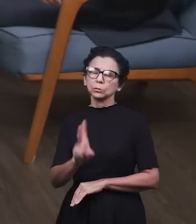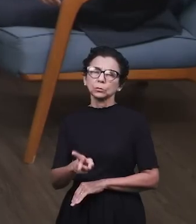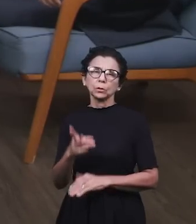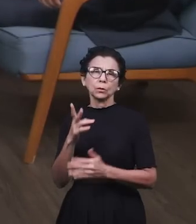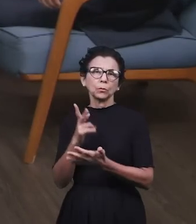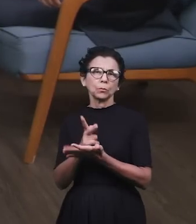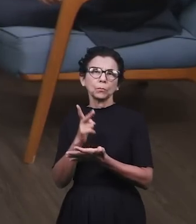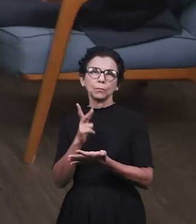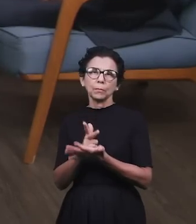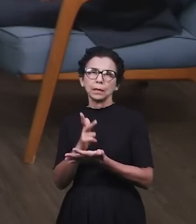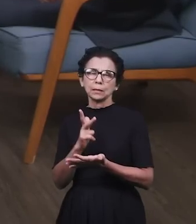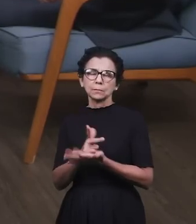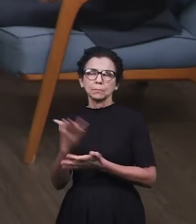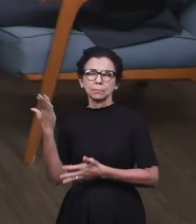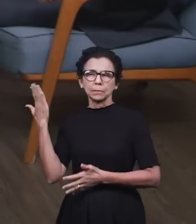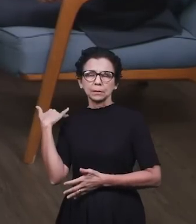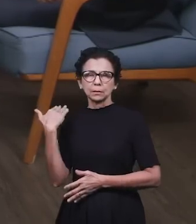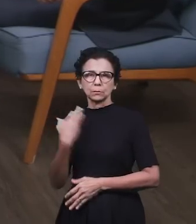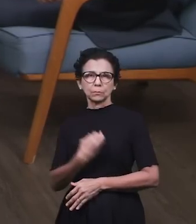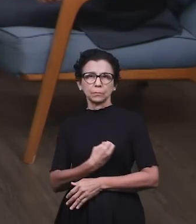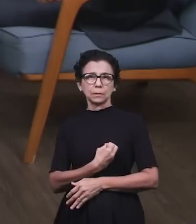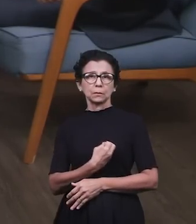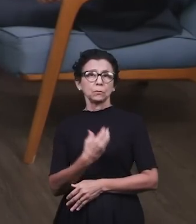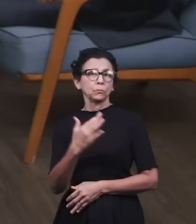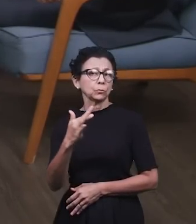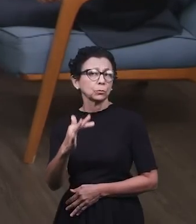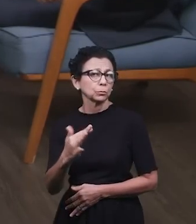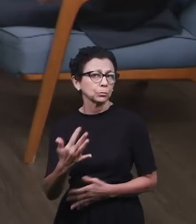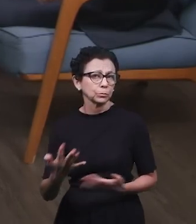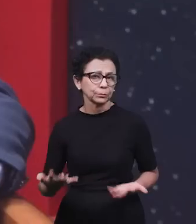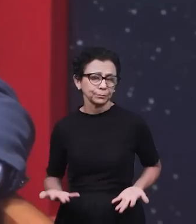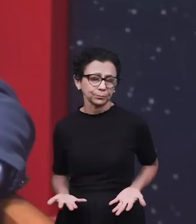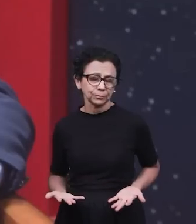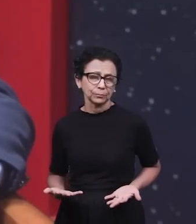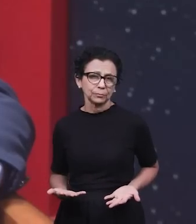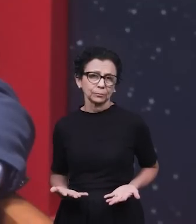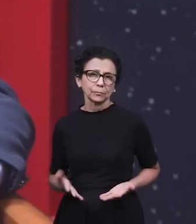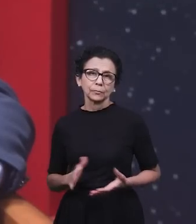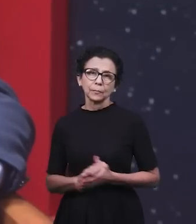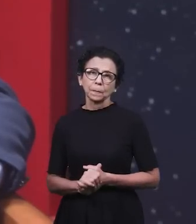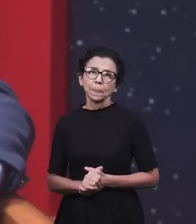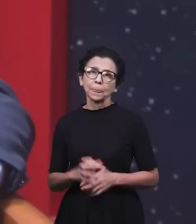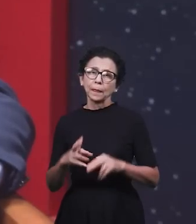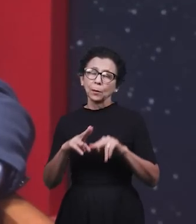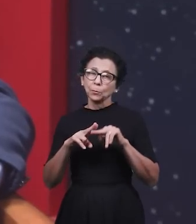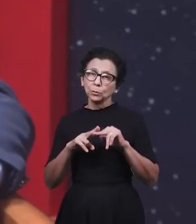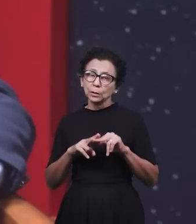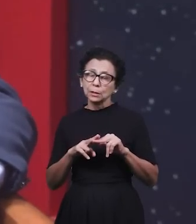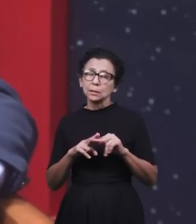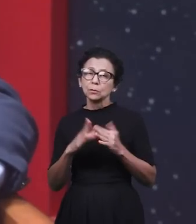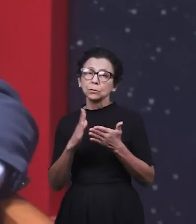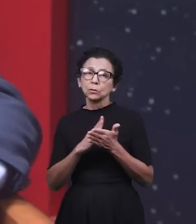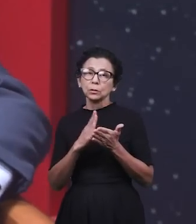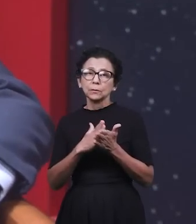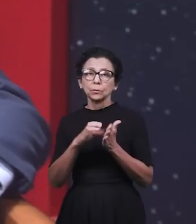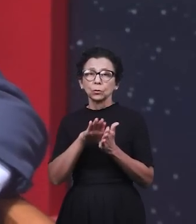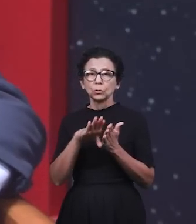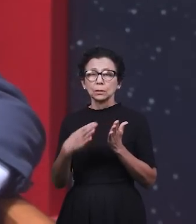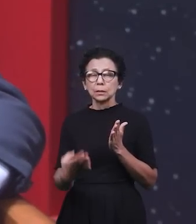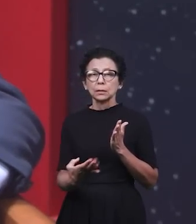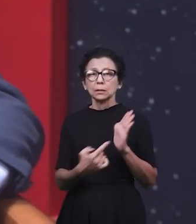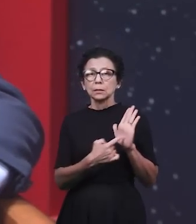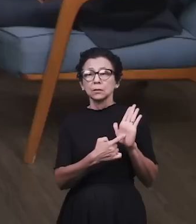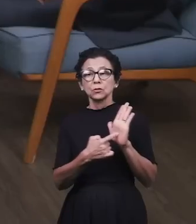era, que é e que será. Por isso ele tem o governo como Colossenses, ele é a cabeça do corpo da